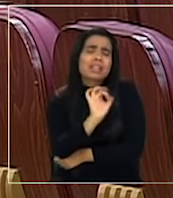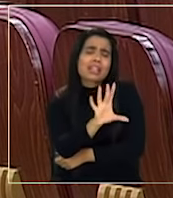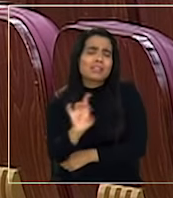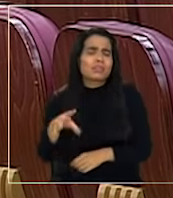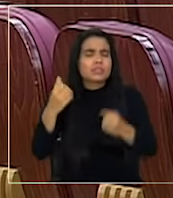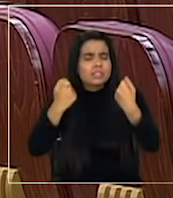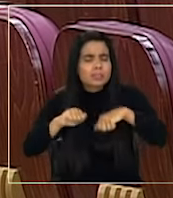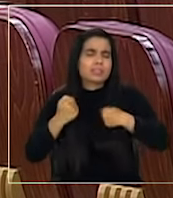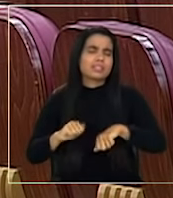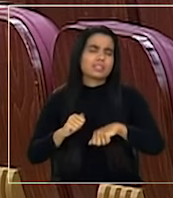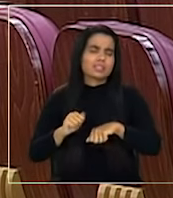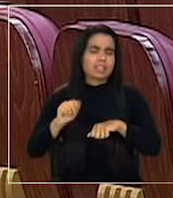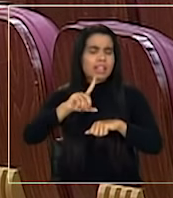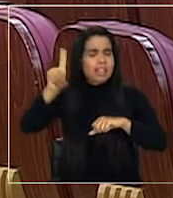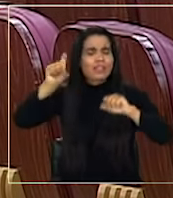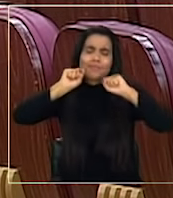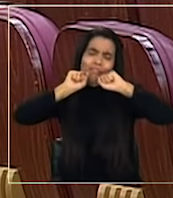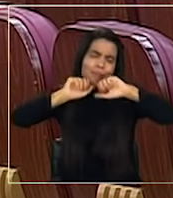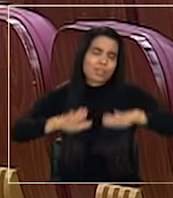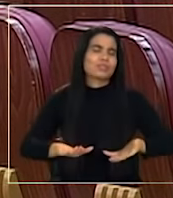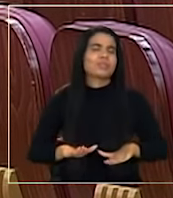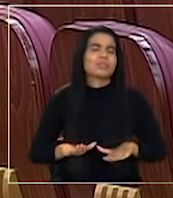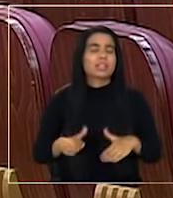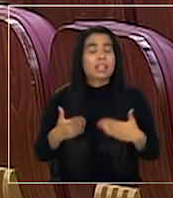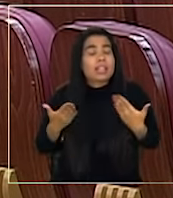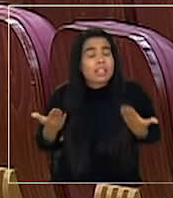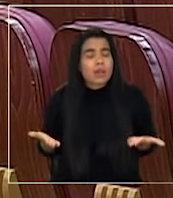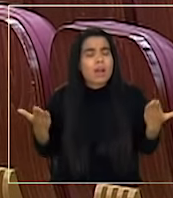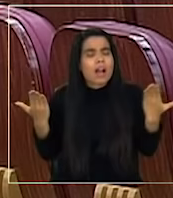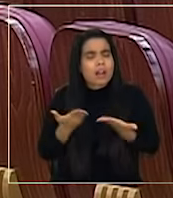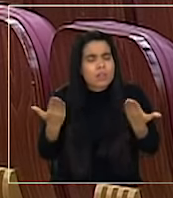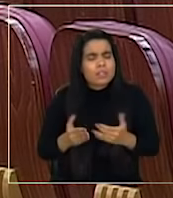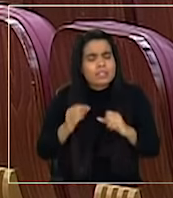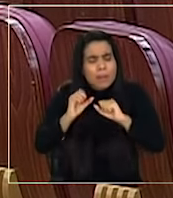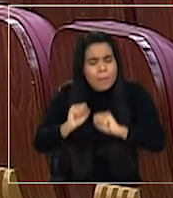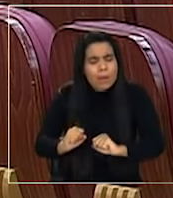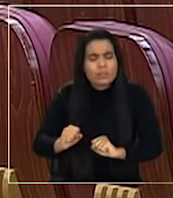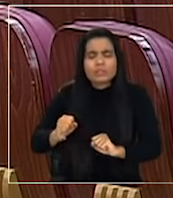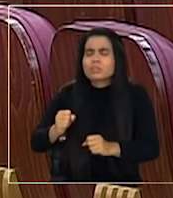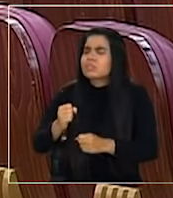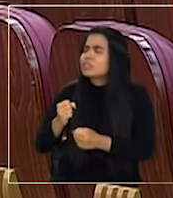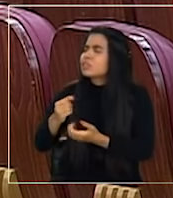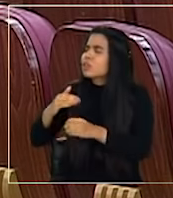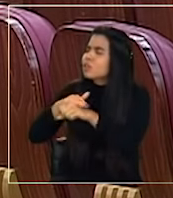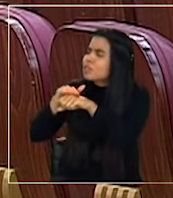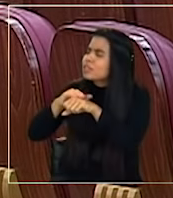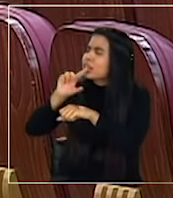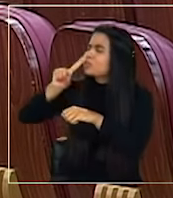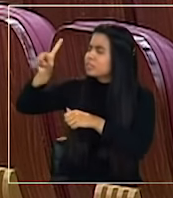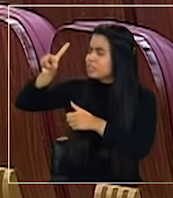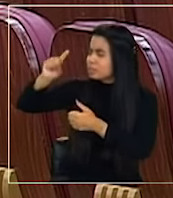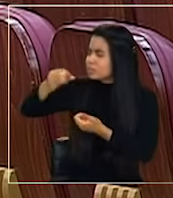vai acrescentar na sua vida. Então agora entregue a Ele a sua vida aí onde você está.